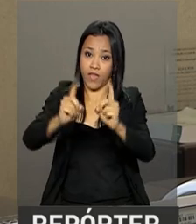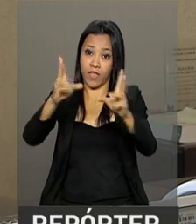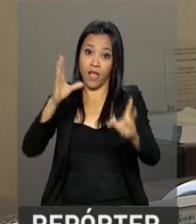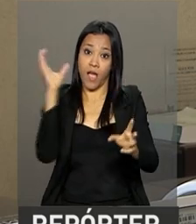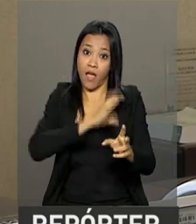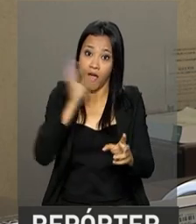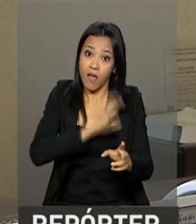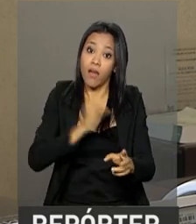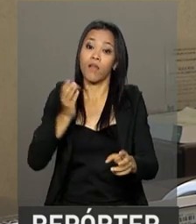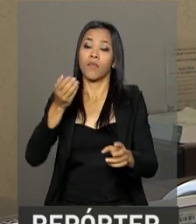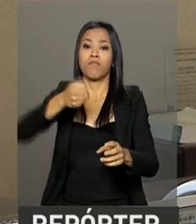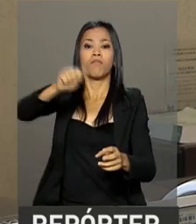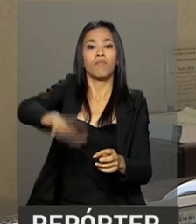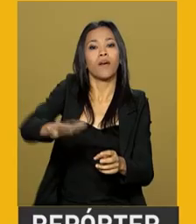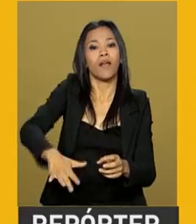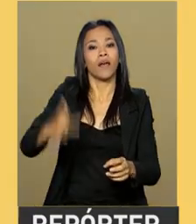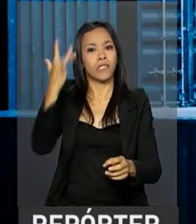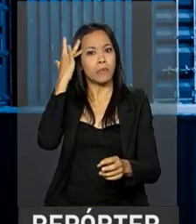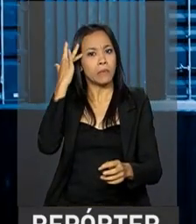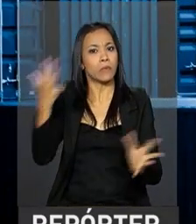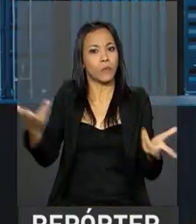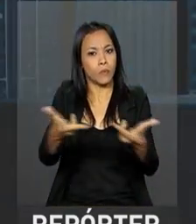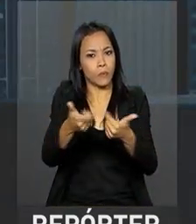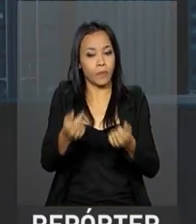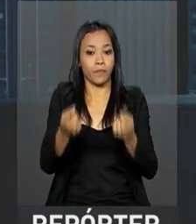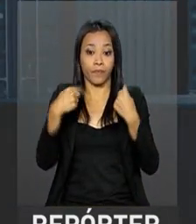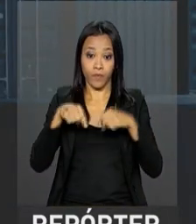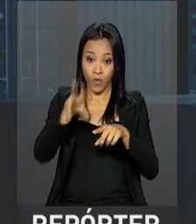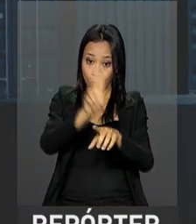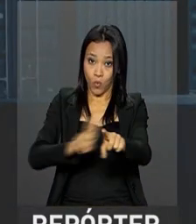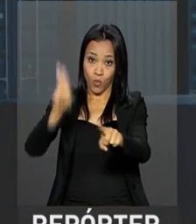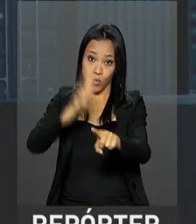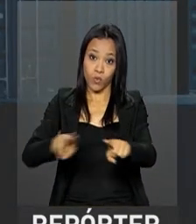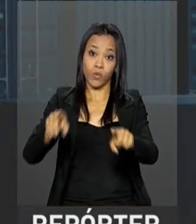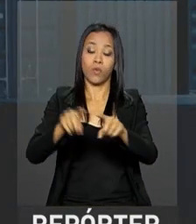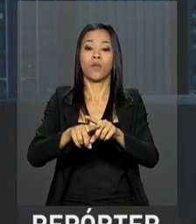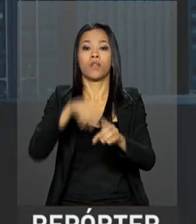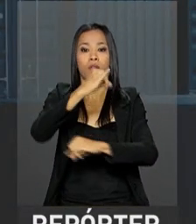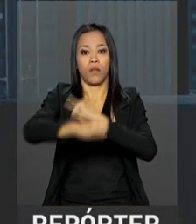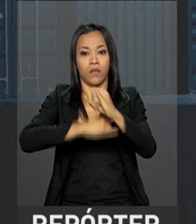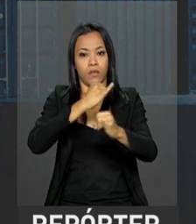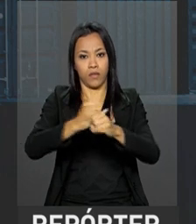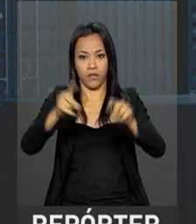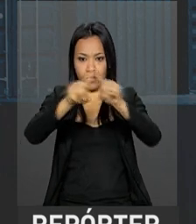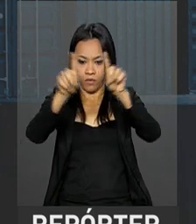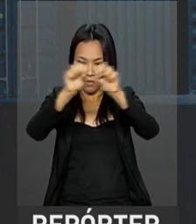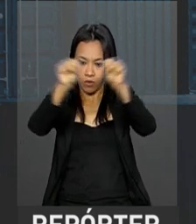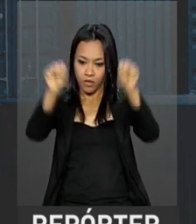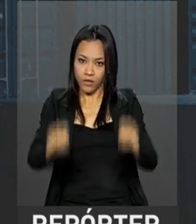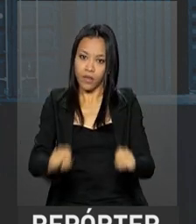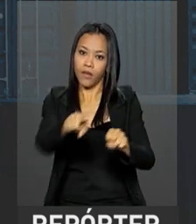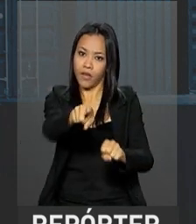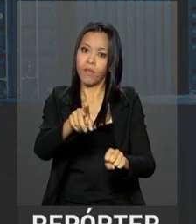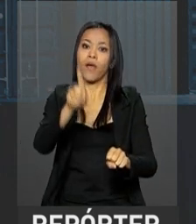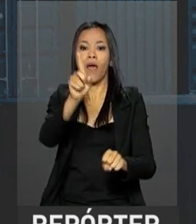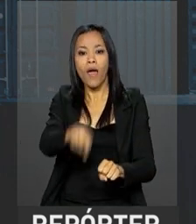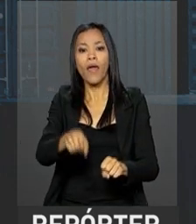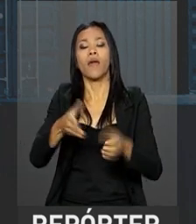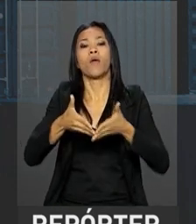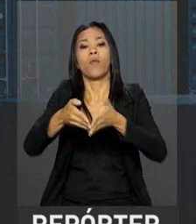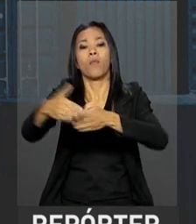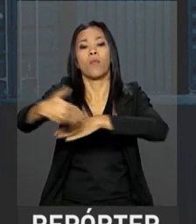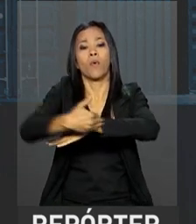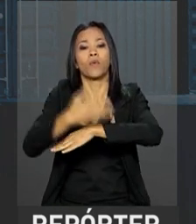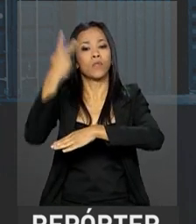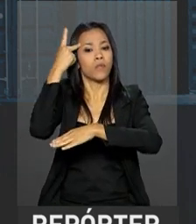mais baratas e mais eficientes. Por enquanto, o uso do portal para as exportações marítimas e rodoviárias vale para o Porto de